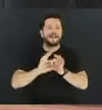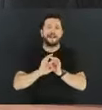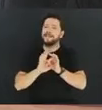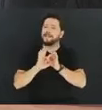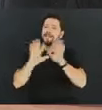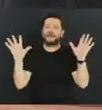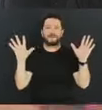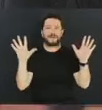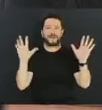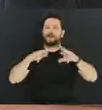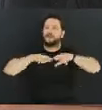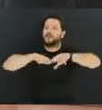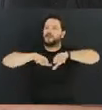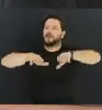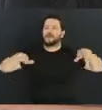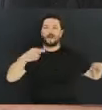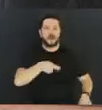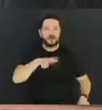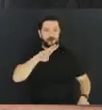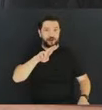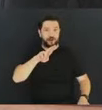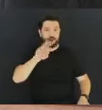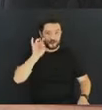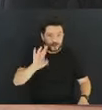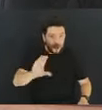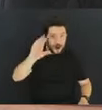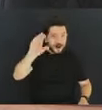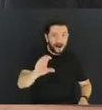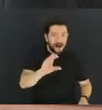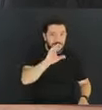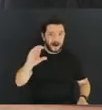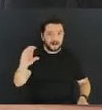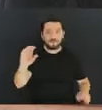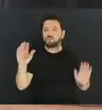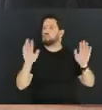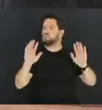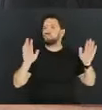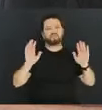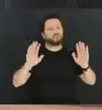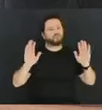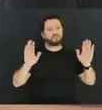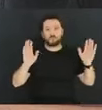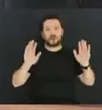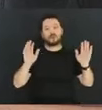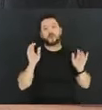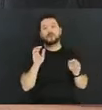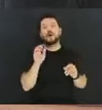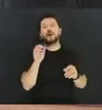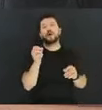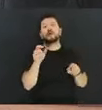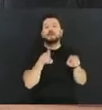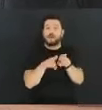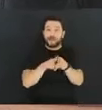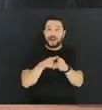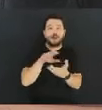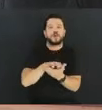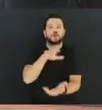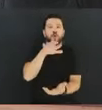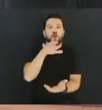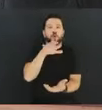católicos, são de outras religiões ou, né, não têm uma religião. E também pessoas idosas de todas as religiões.